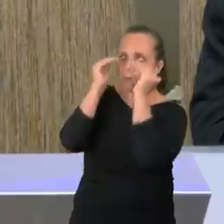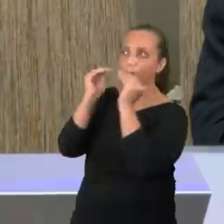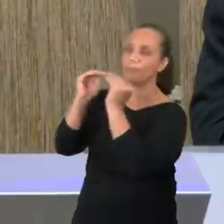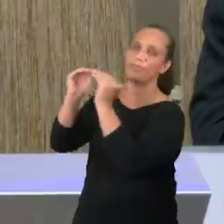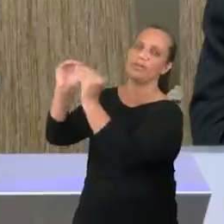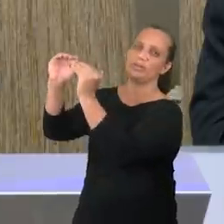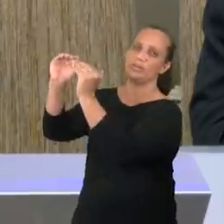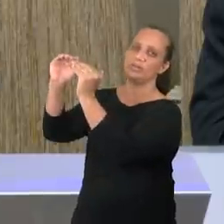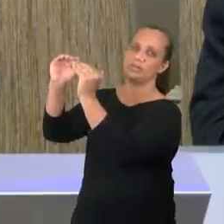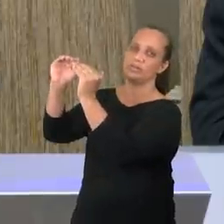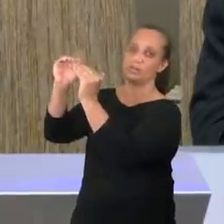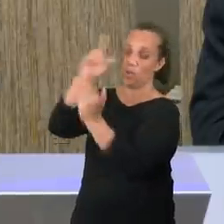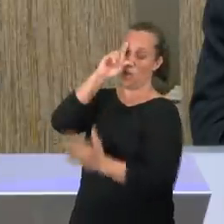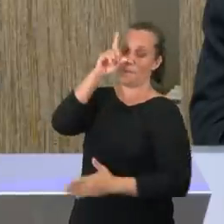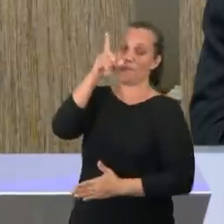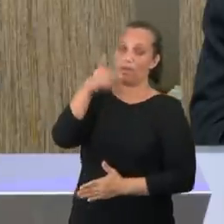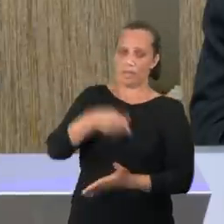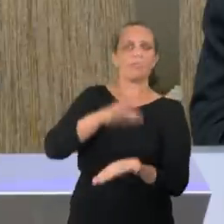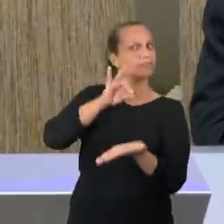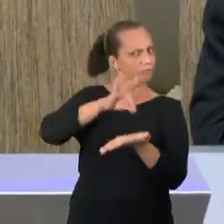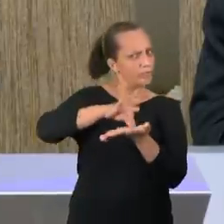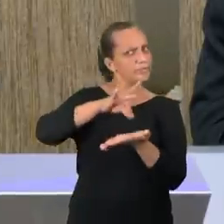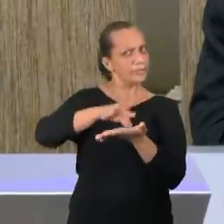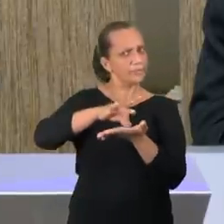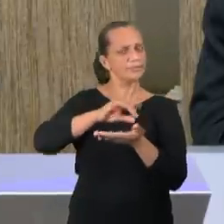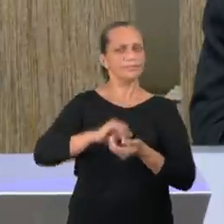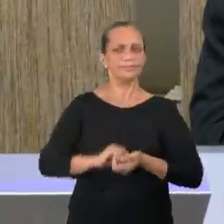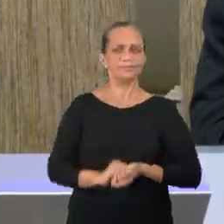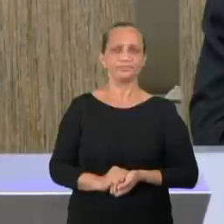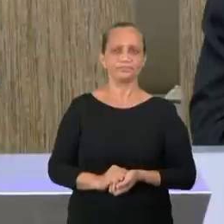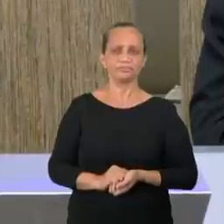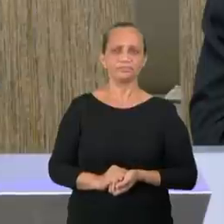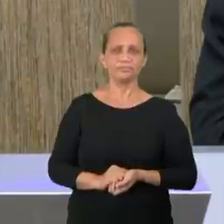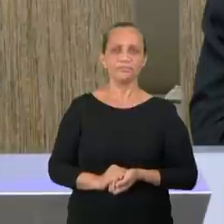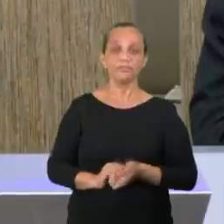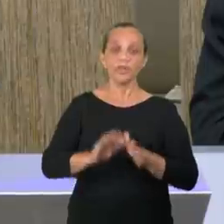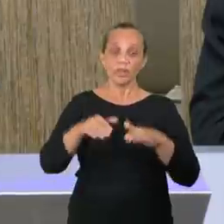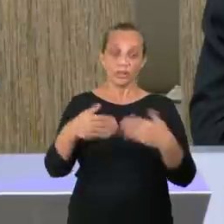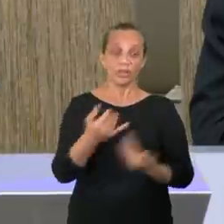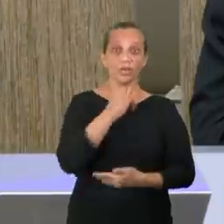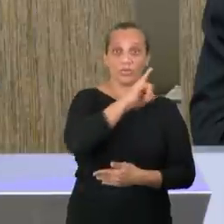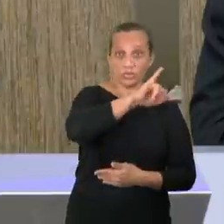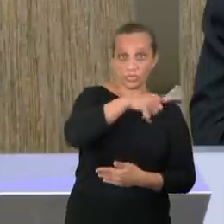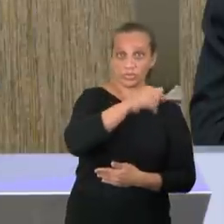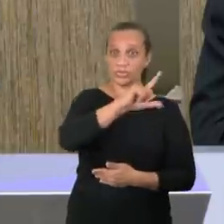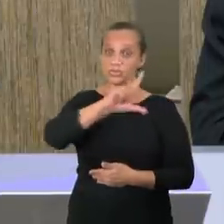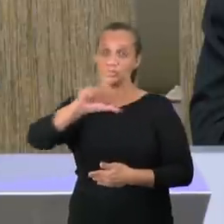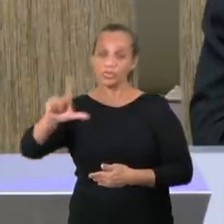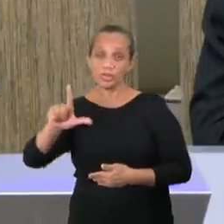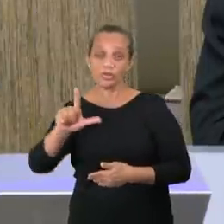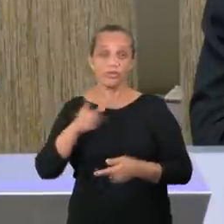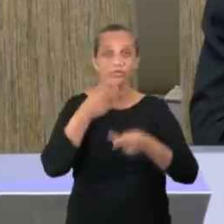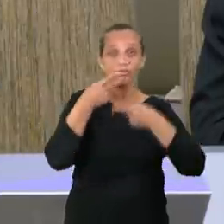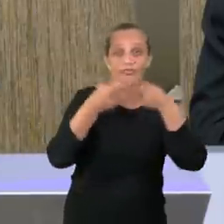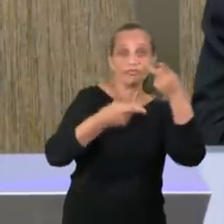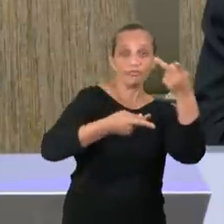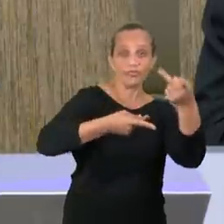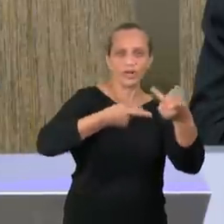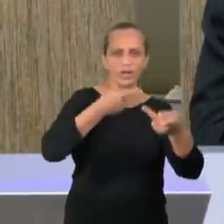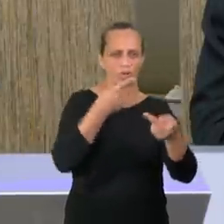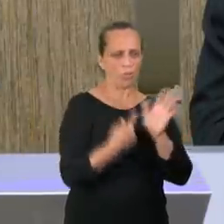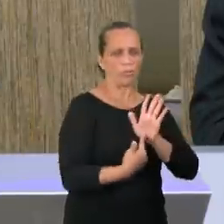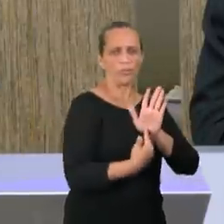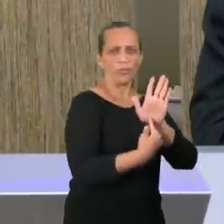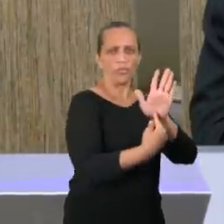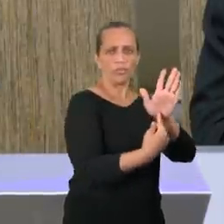obedecer os seus mandamentos. E Joel citou aquele mandamento